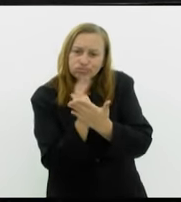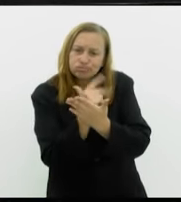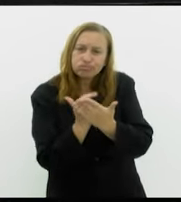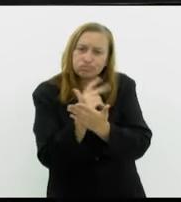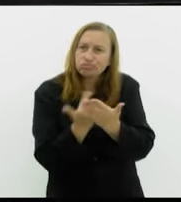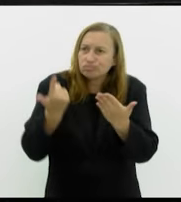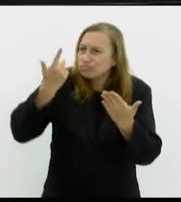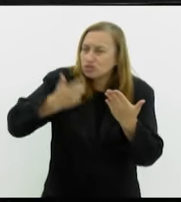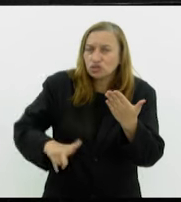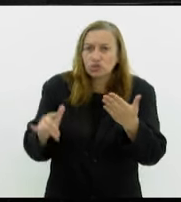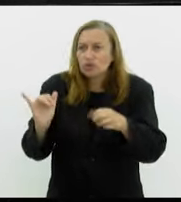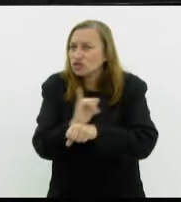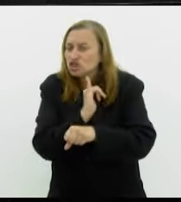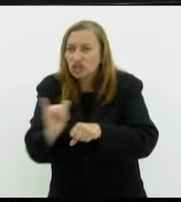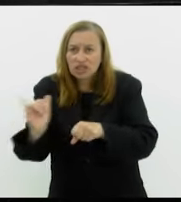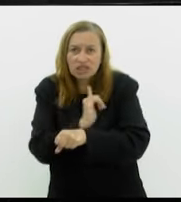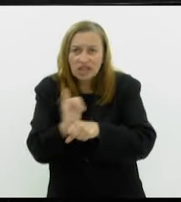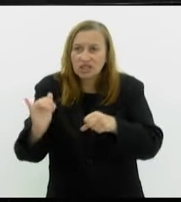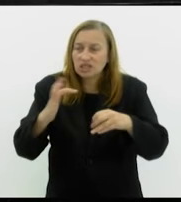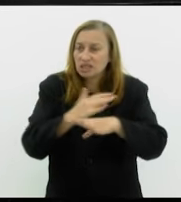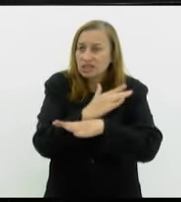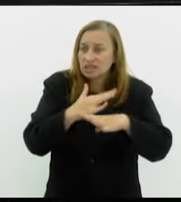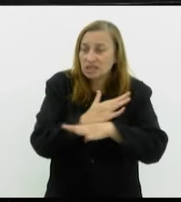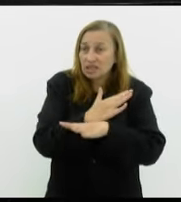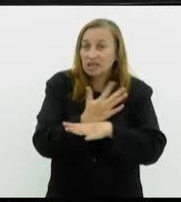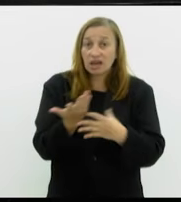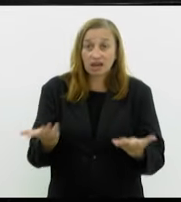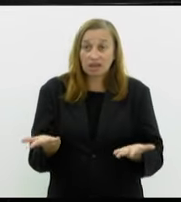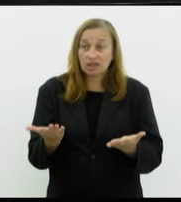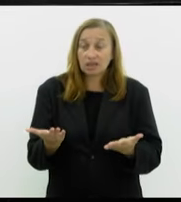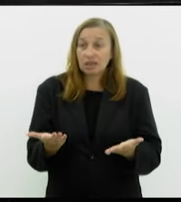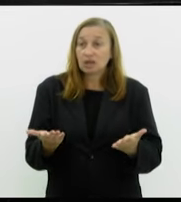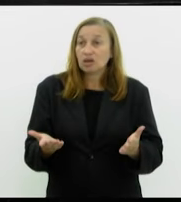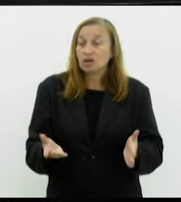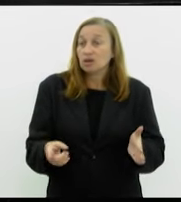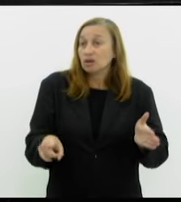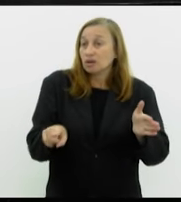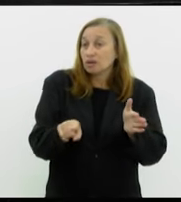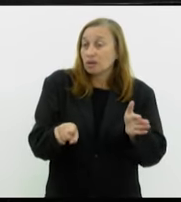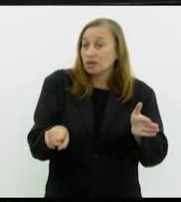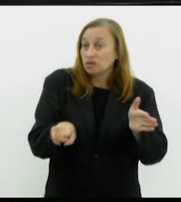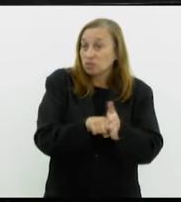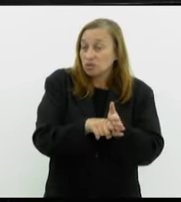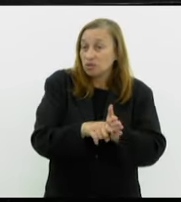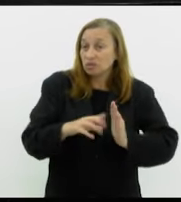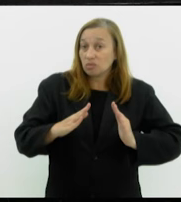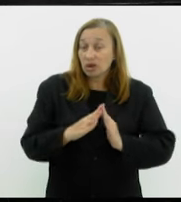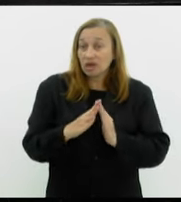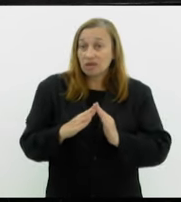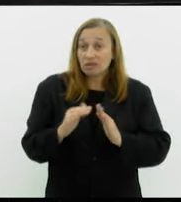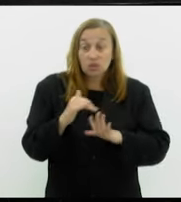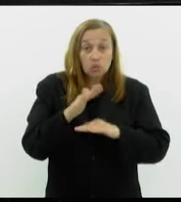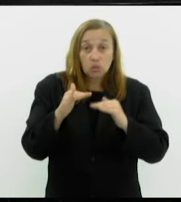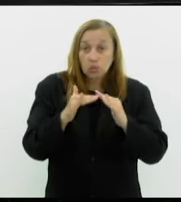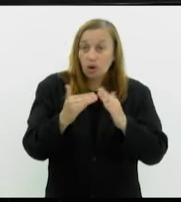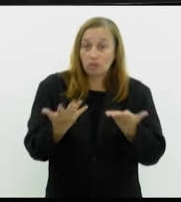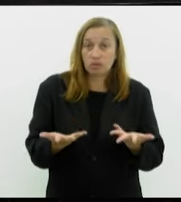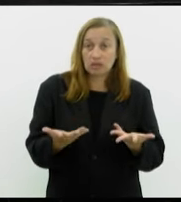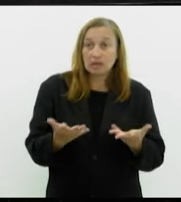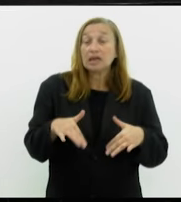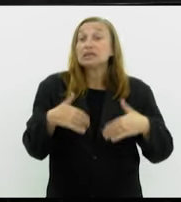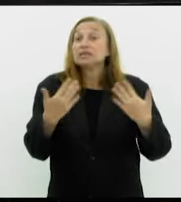reimplantadas. O déficit habitacional vai ser brutal, né? Então, é